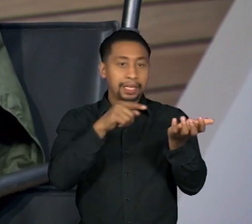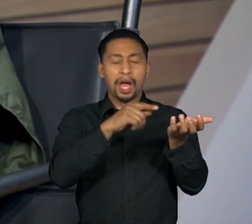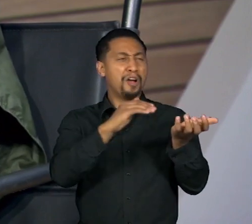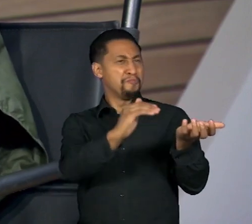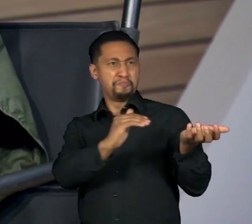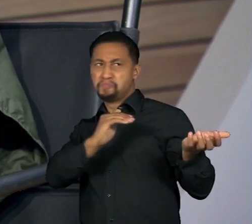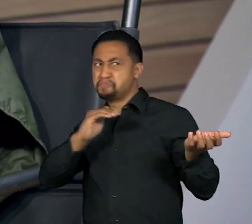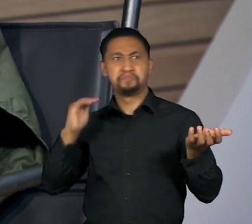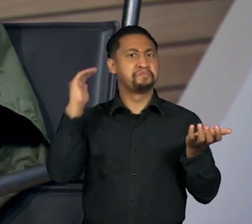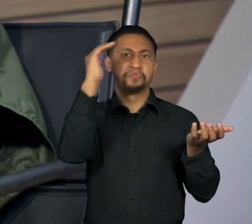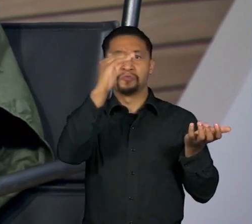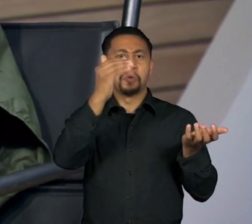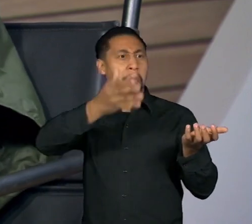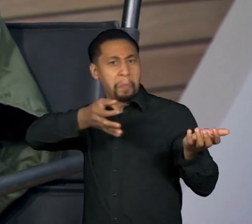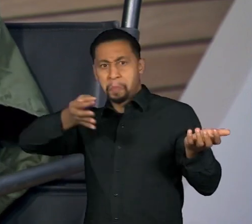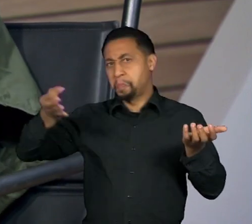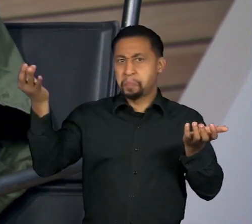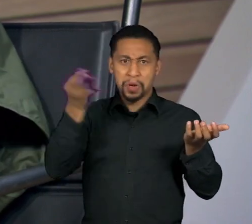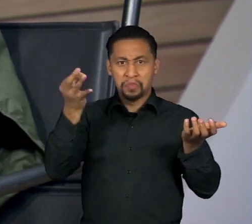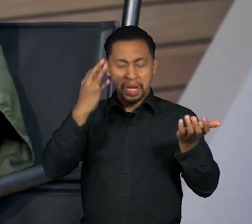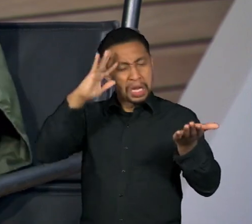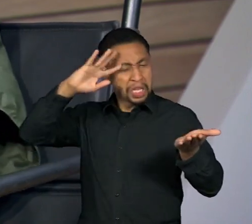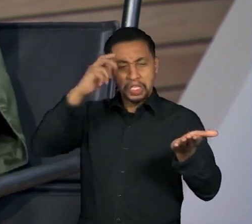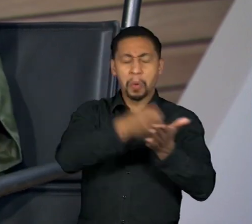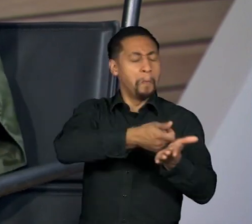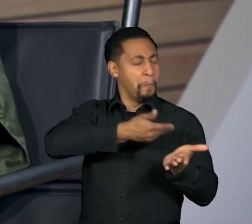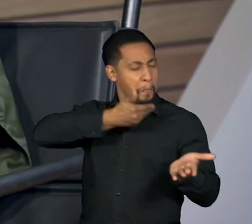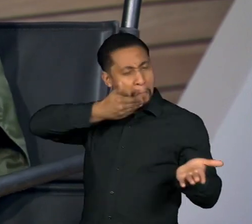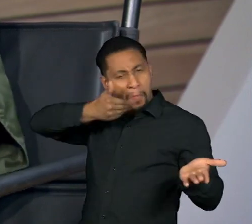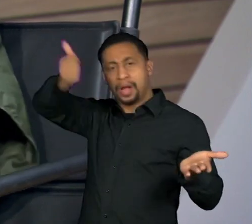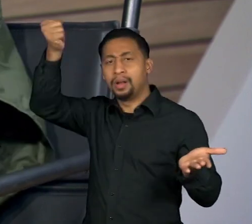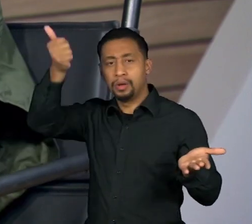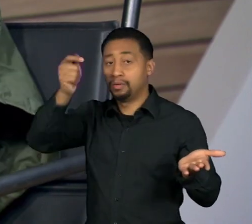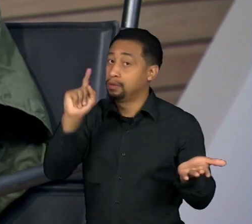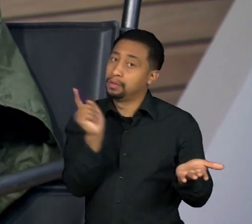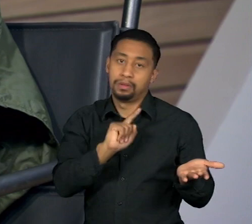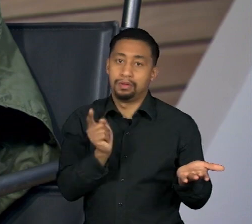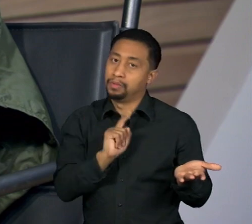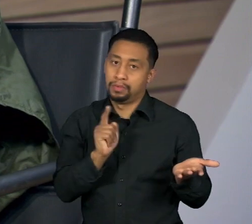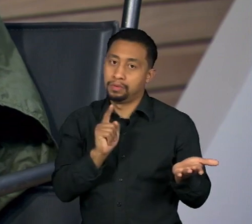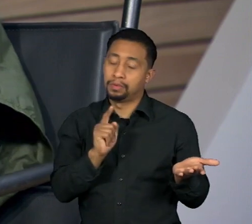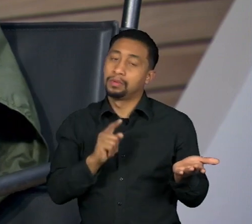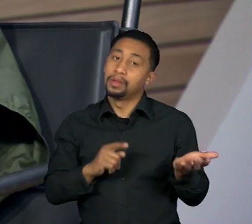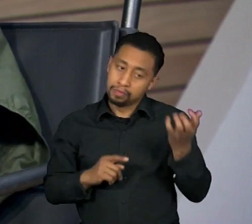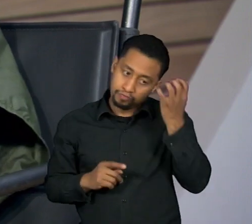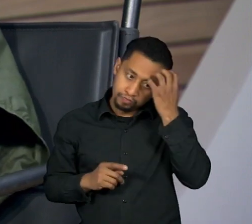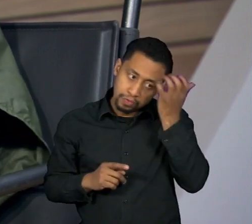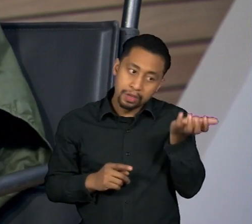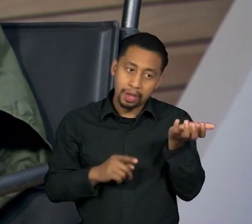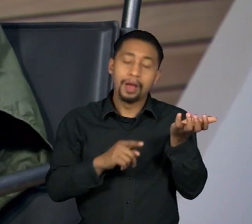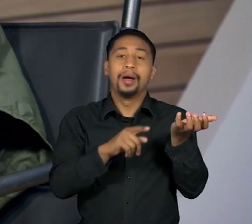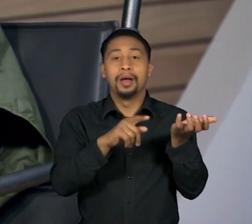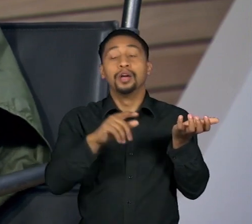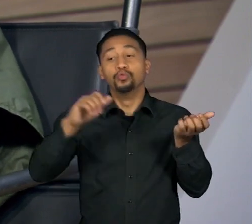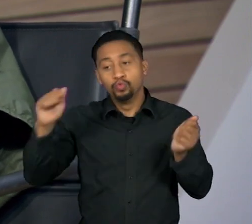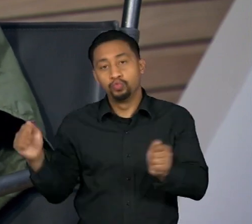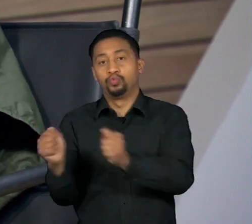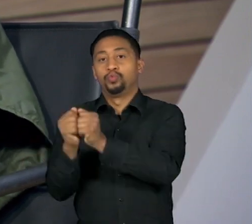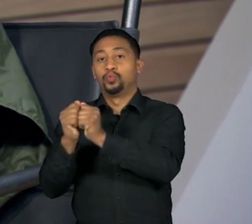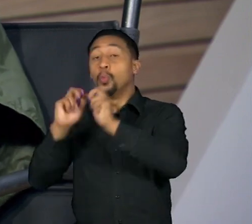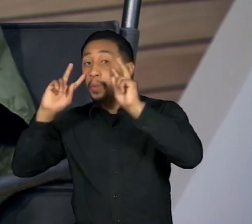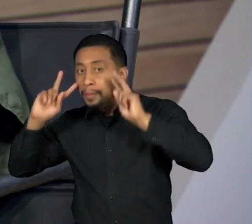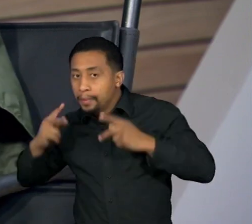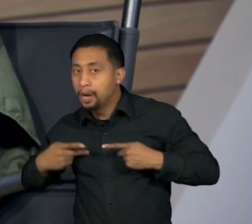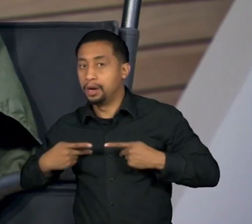soberano as decisões, as previsões que esses sistemas fazem. Você tem que ter outras formas de